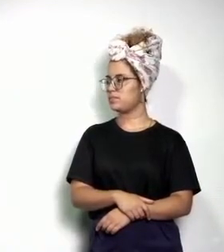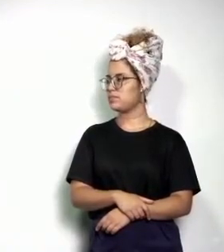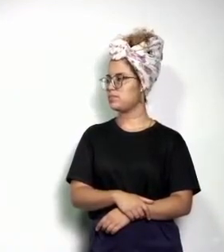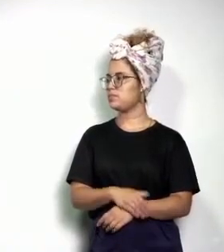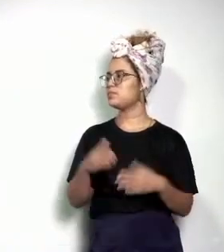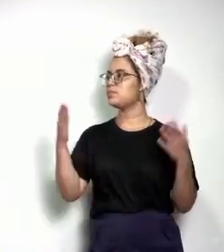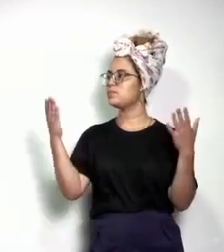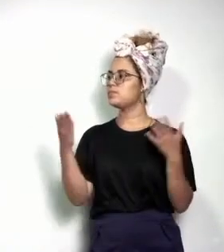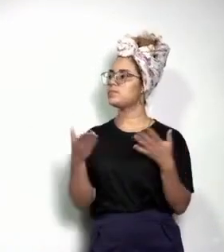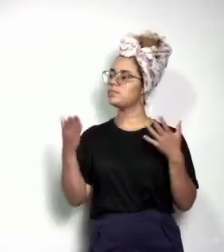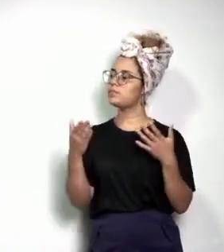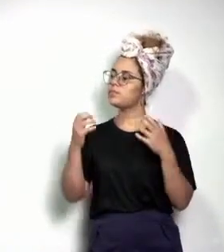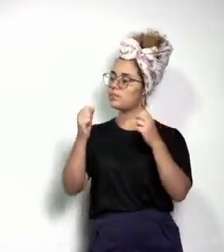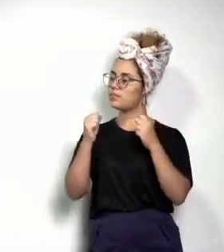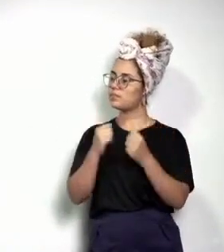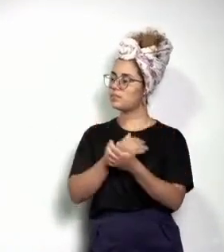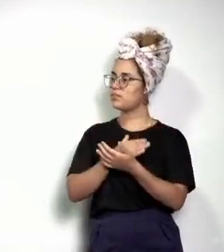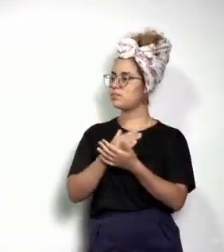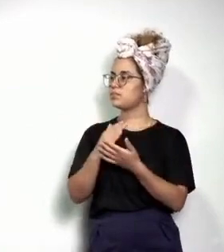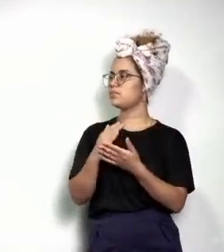Aqui a gente pode começar